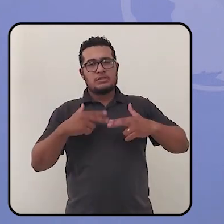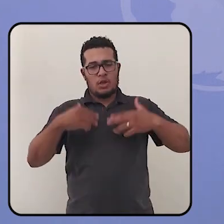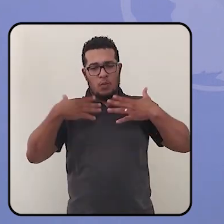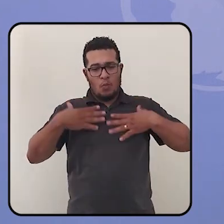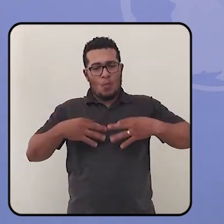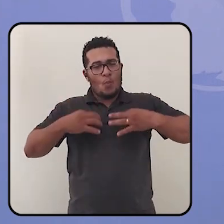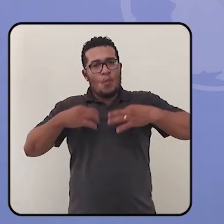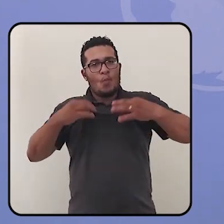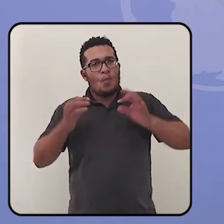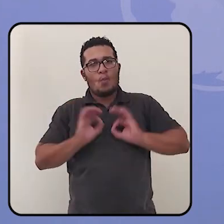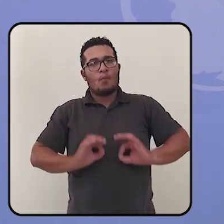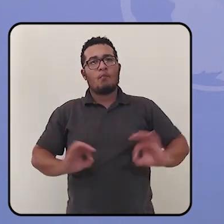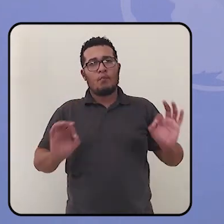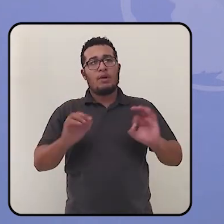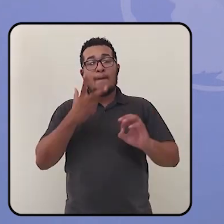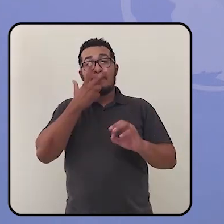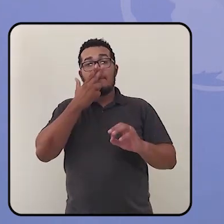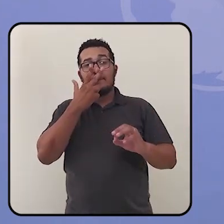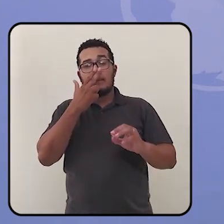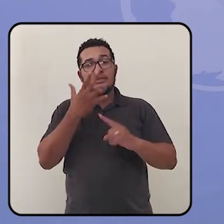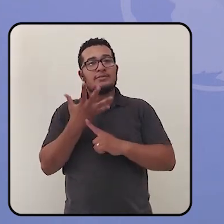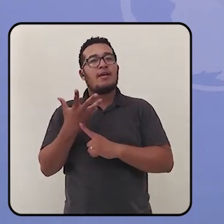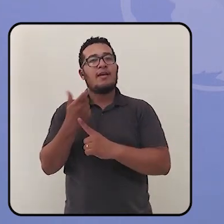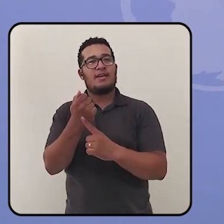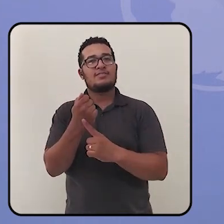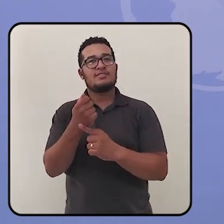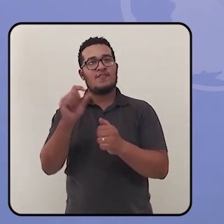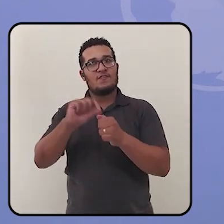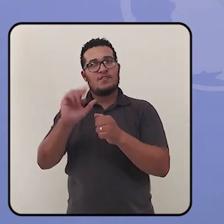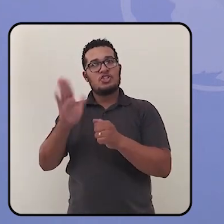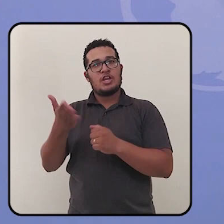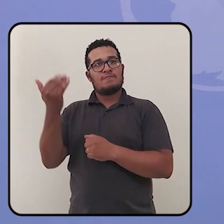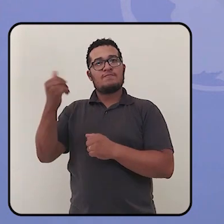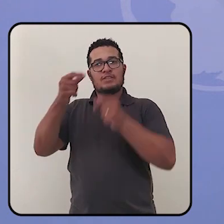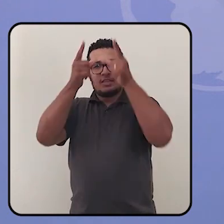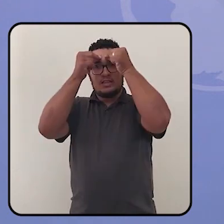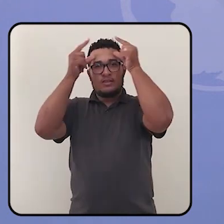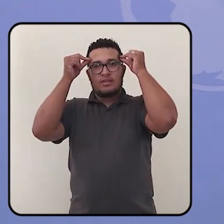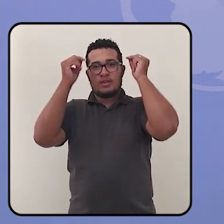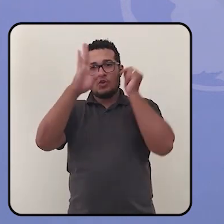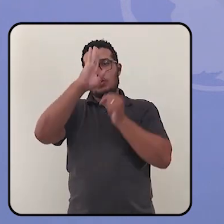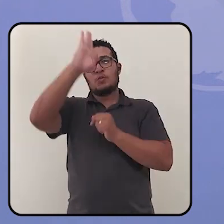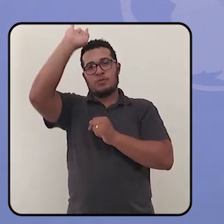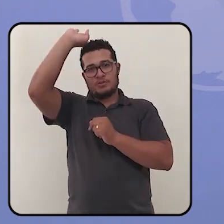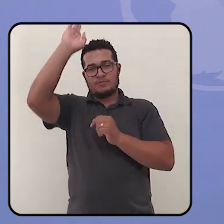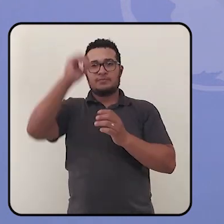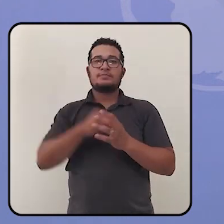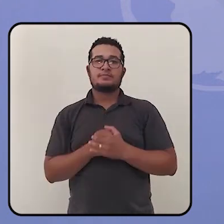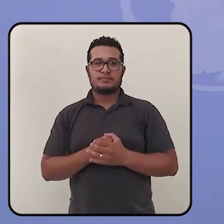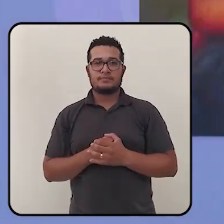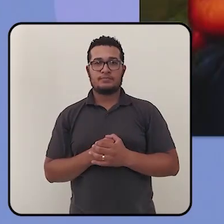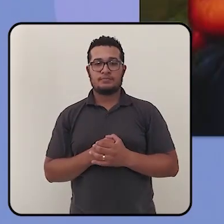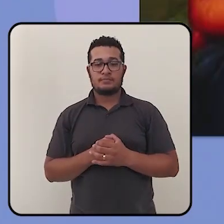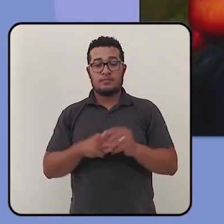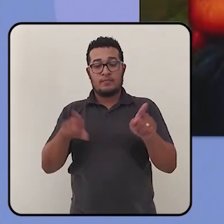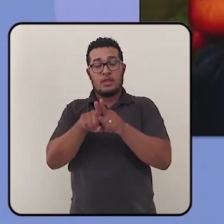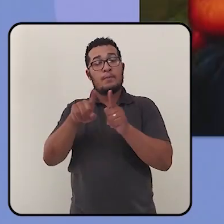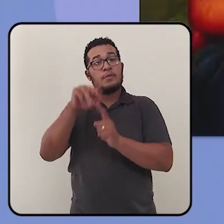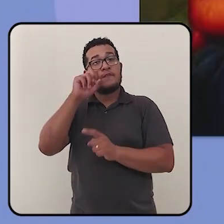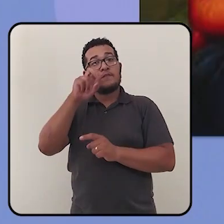porque era um nu artístico igual como era feito no período greco-romano próximo slides vamos